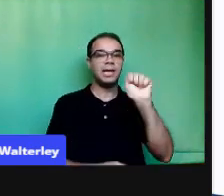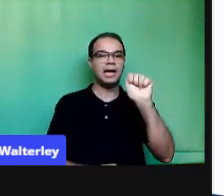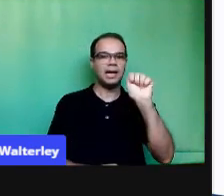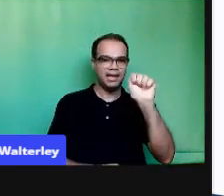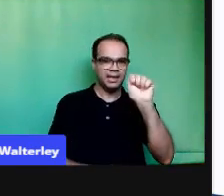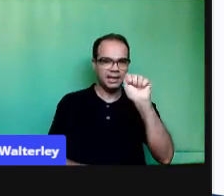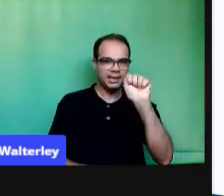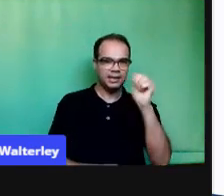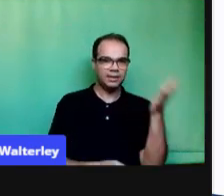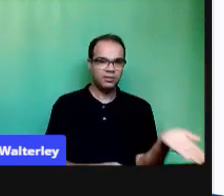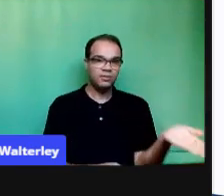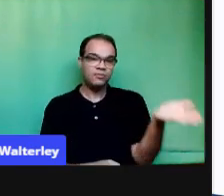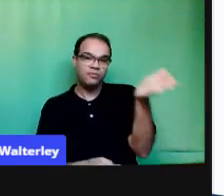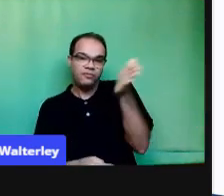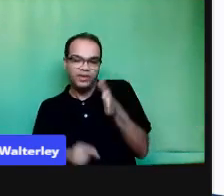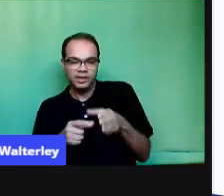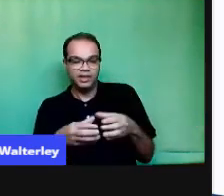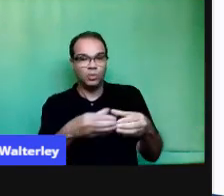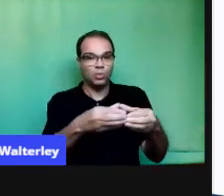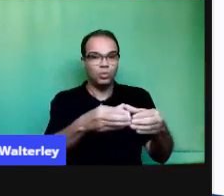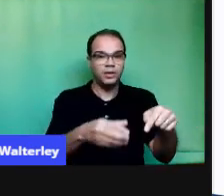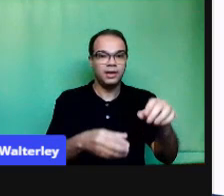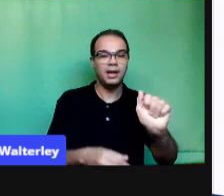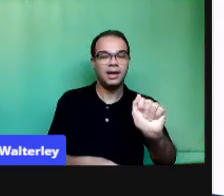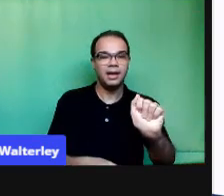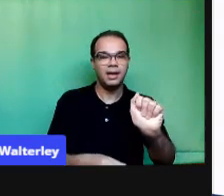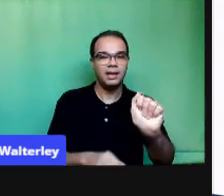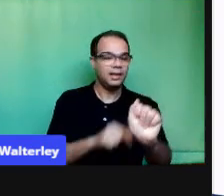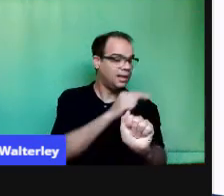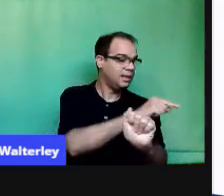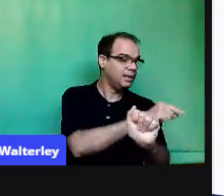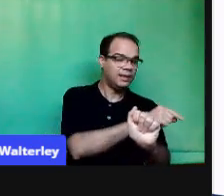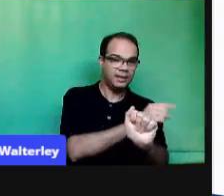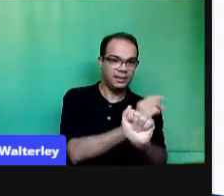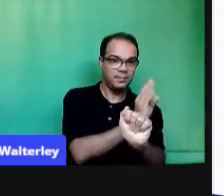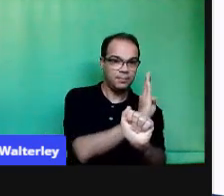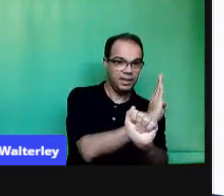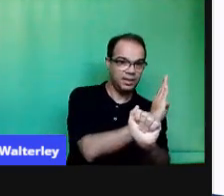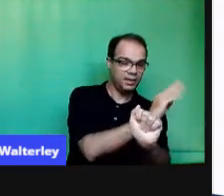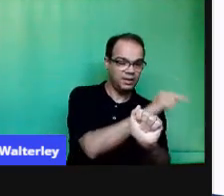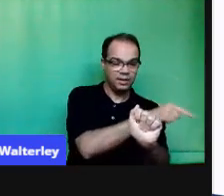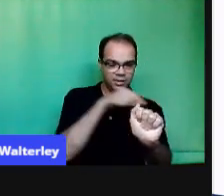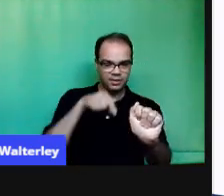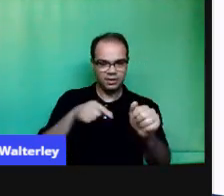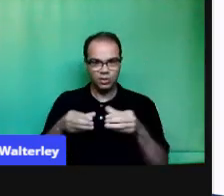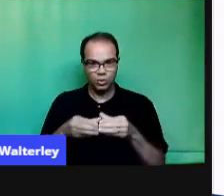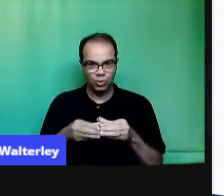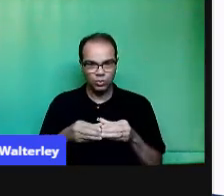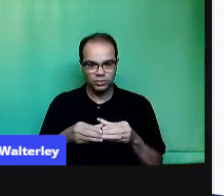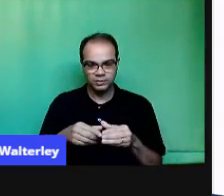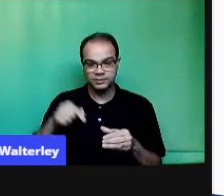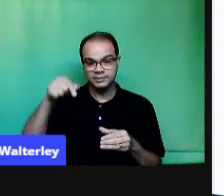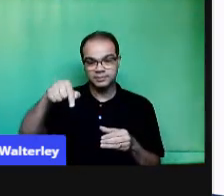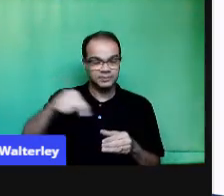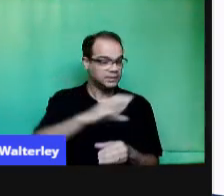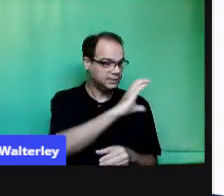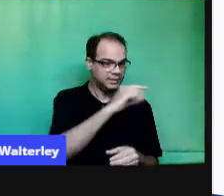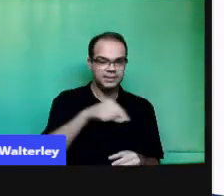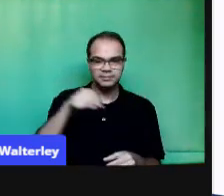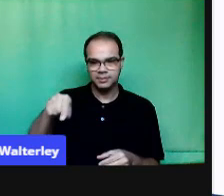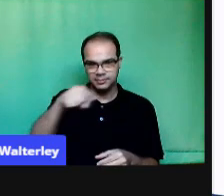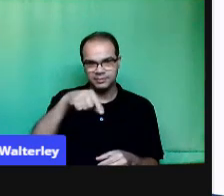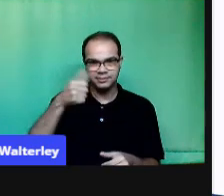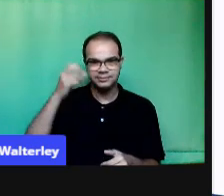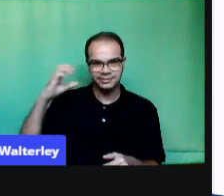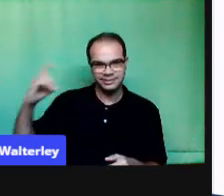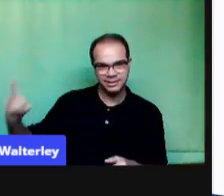novo grupo. Todas que estiverem com a letra B, um novo grupo. E assim sucessivamente. Qual que é o intuito? O professor, em cada